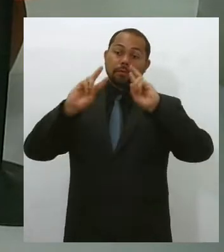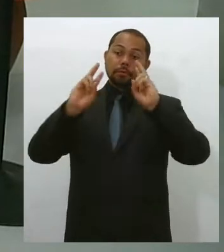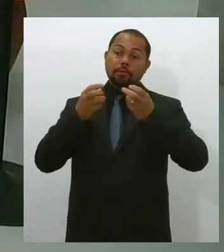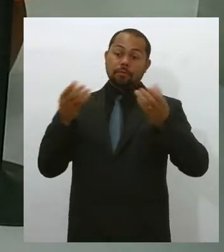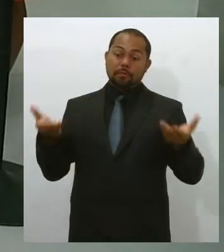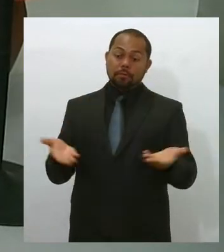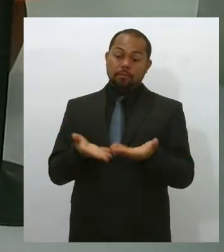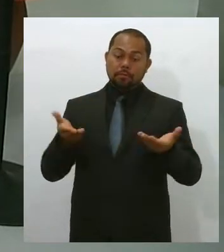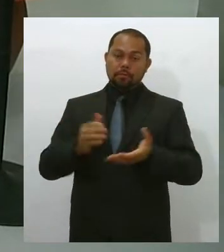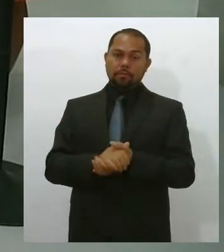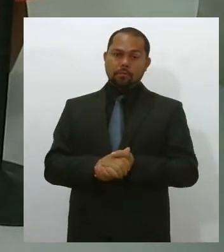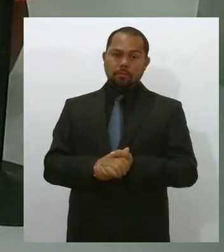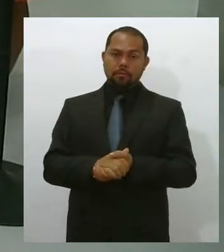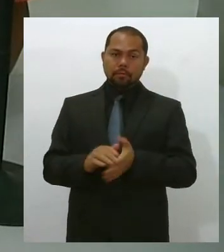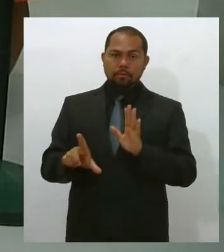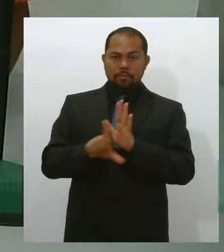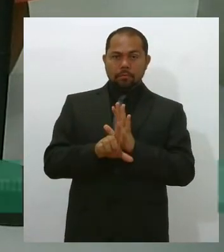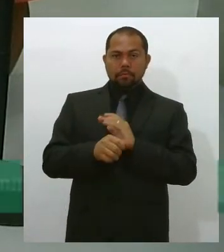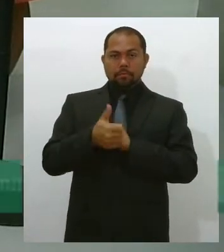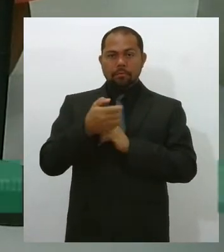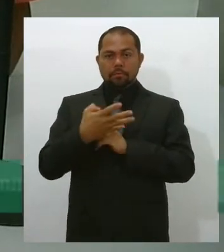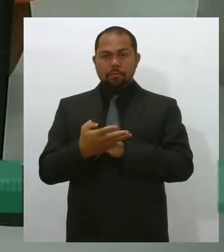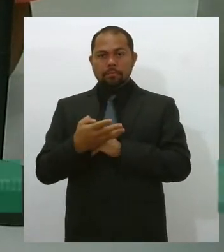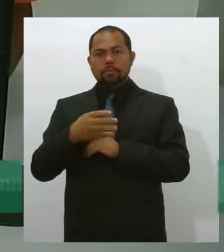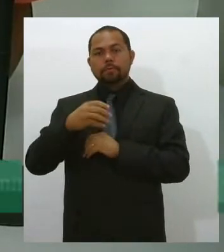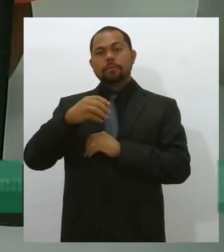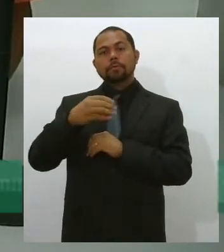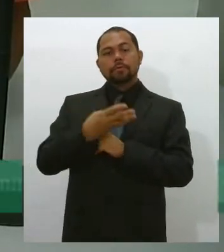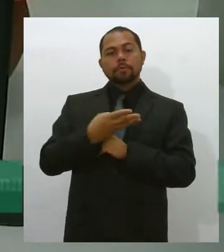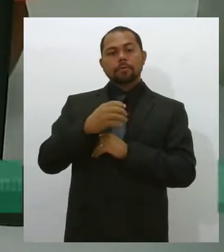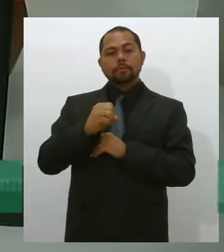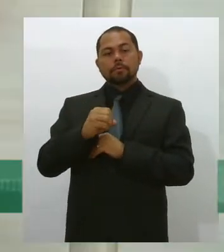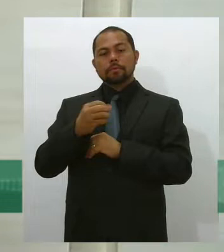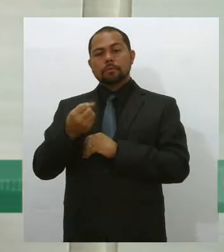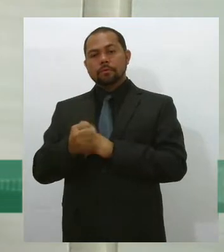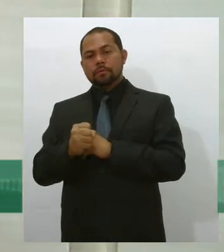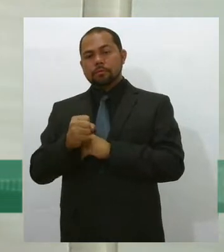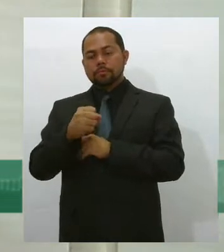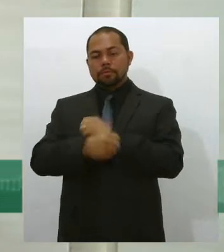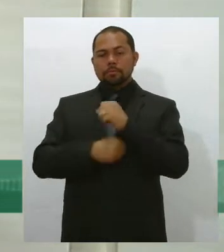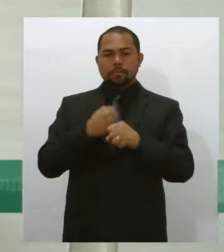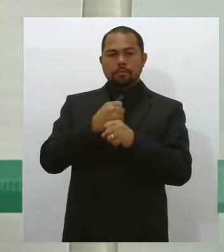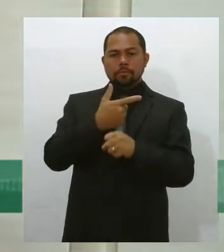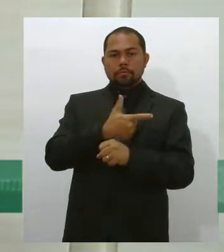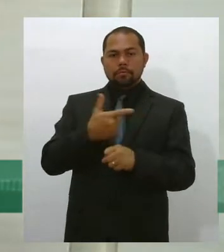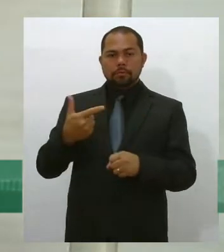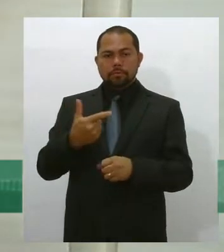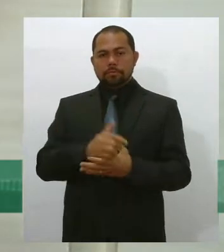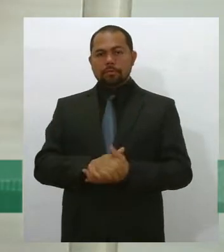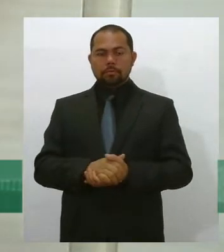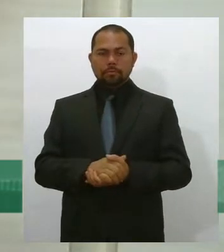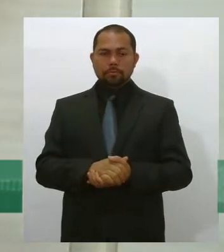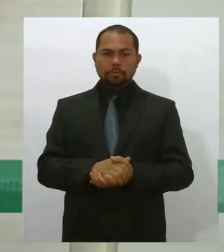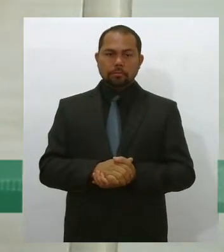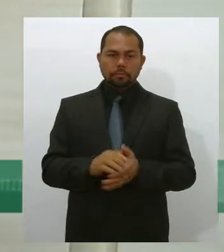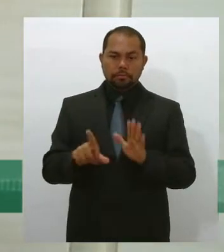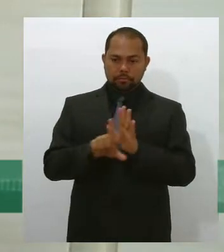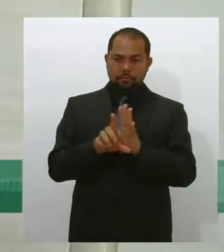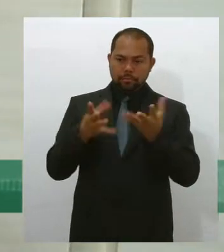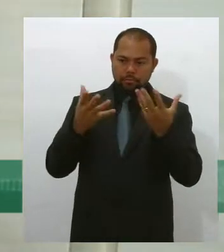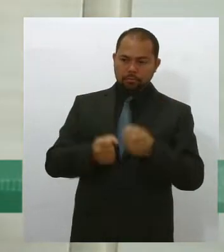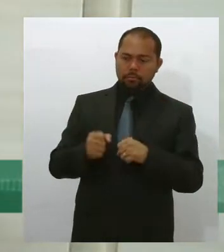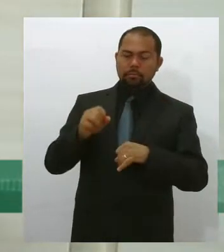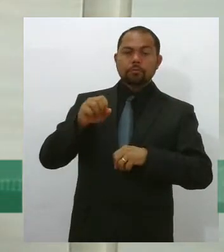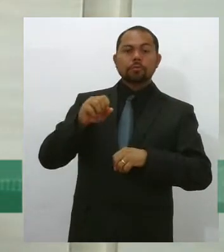a lei 14408 de 2022 e essa lei sancionada em julho deste